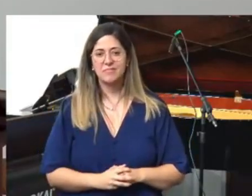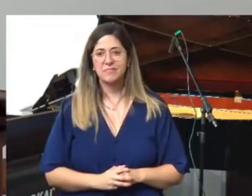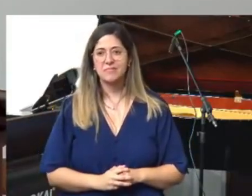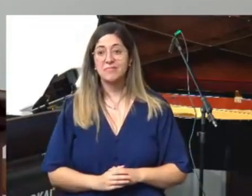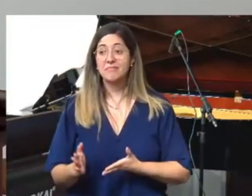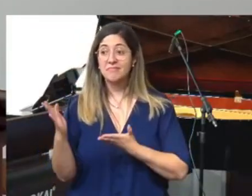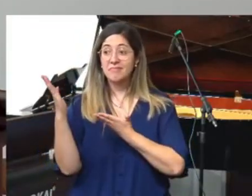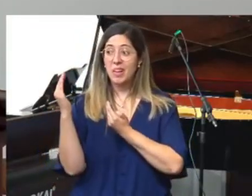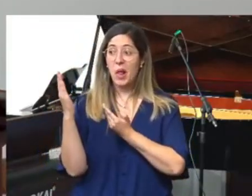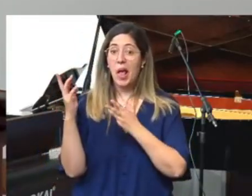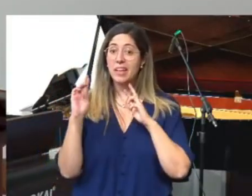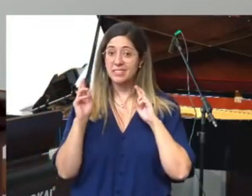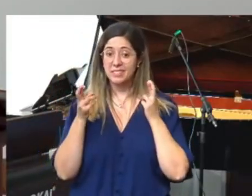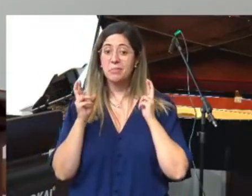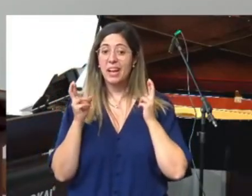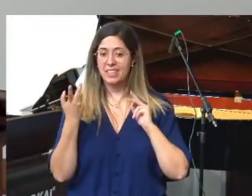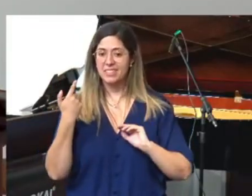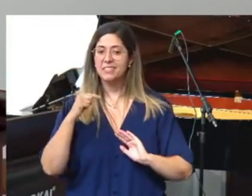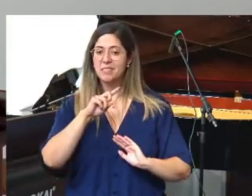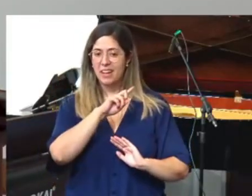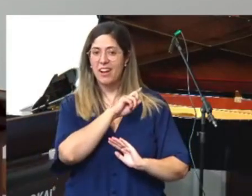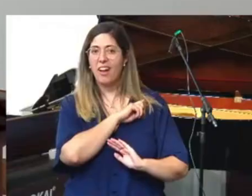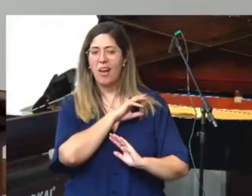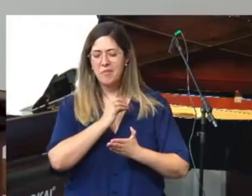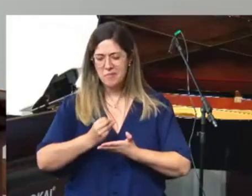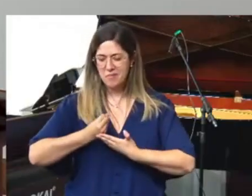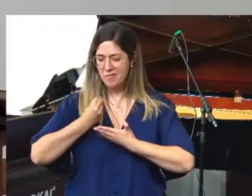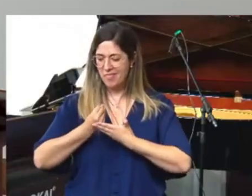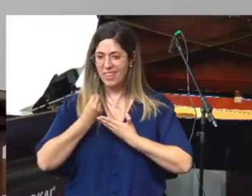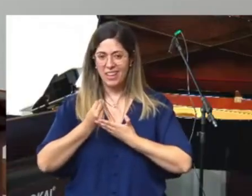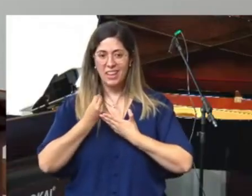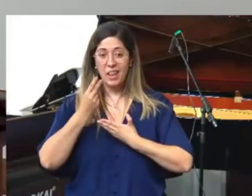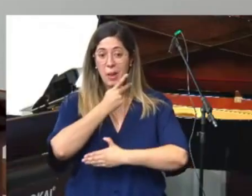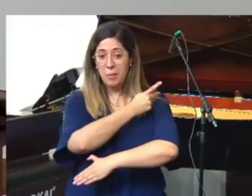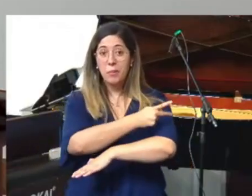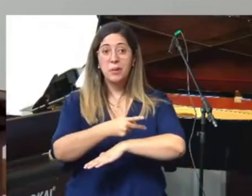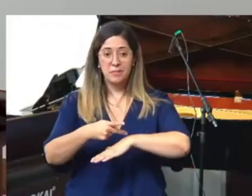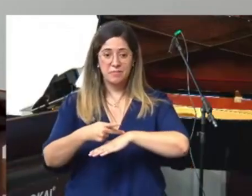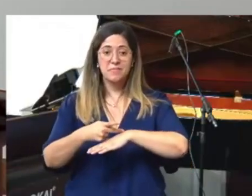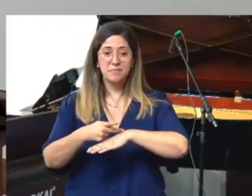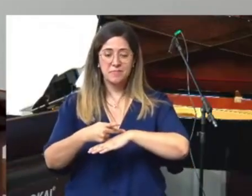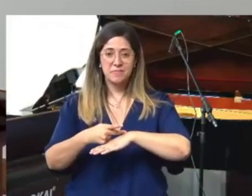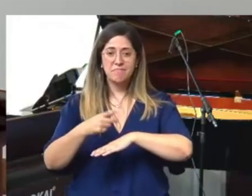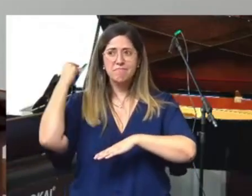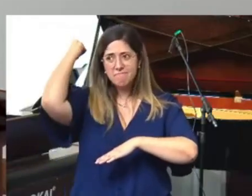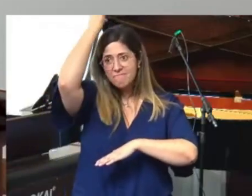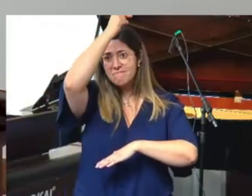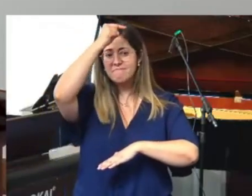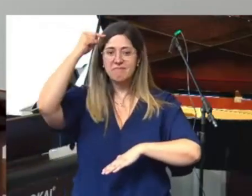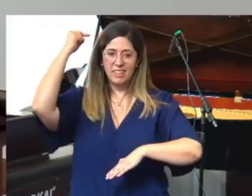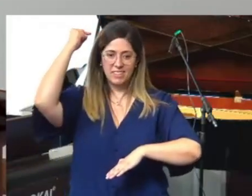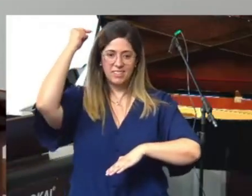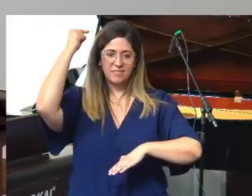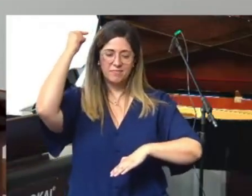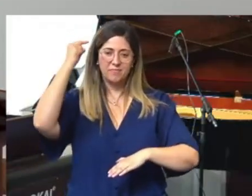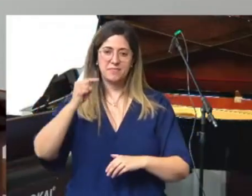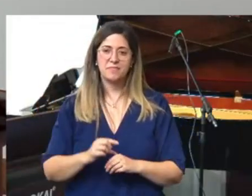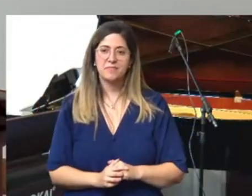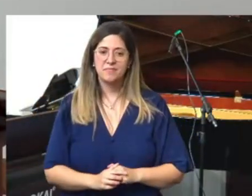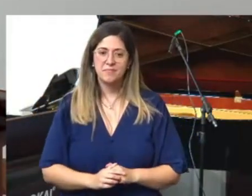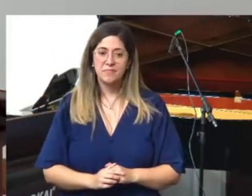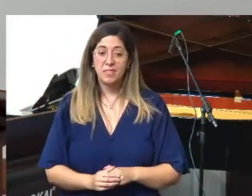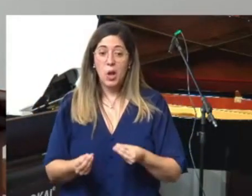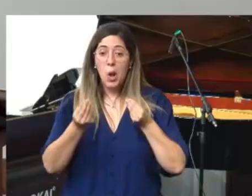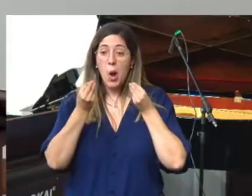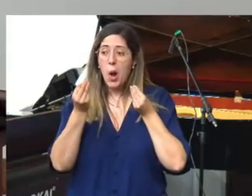há esperança para cada um de vocês, para viverem vidas puras, santas. Como